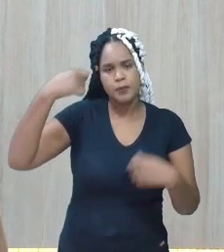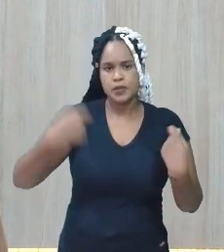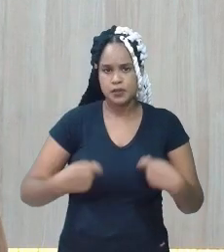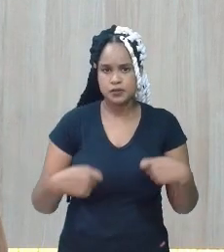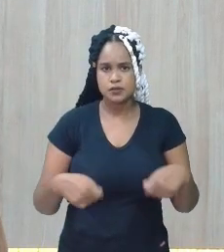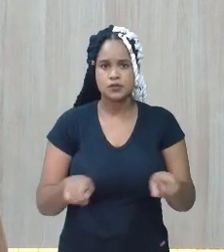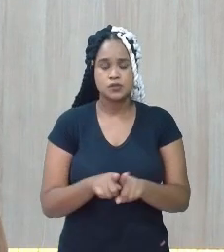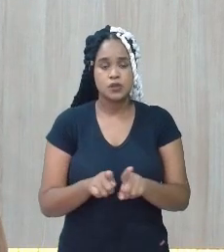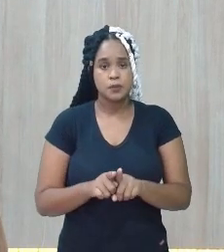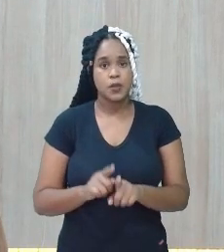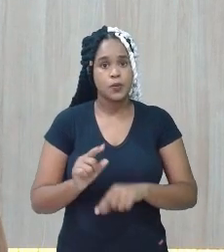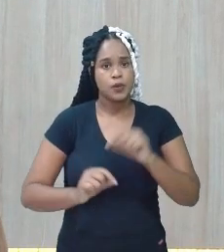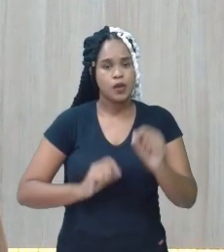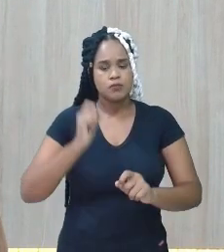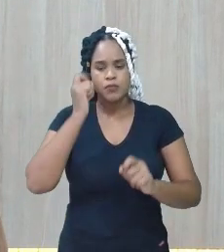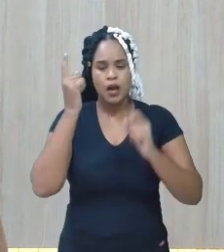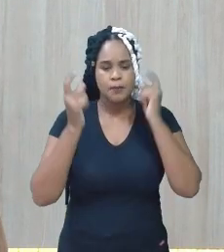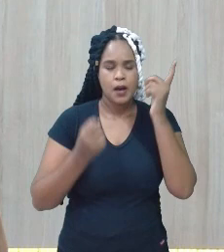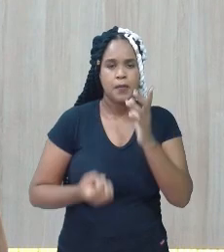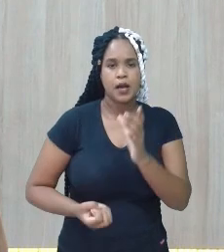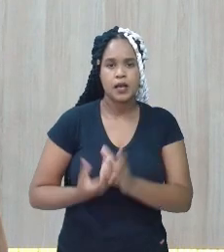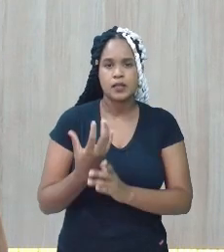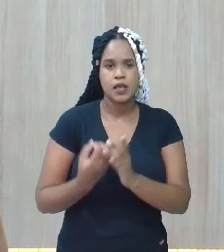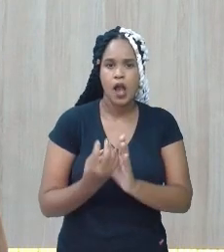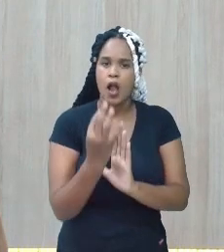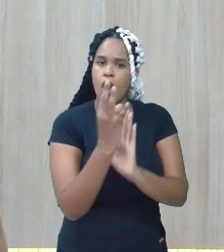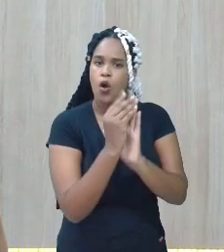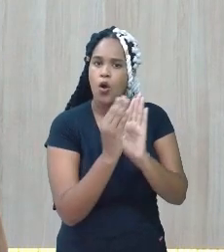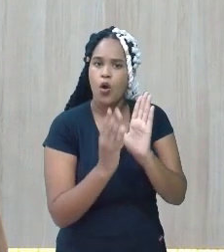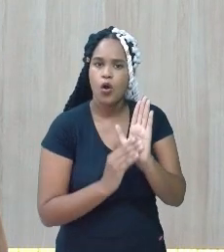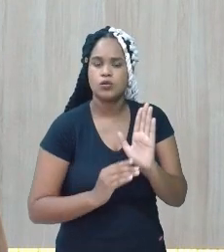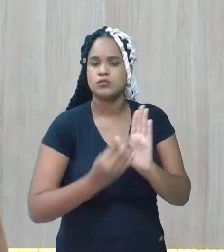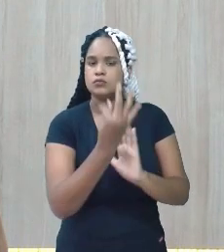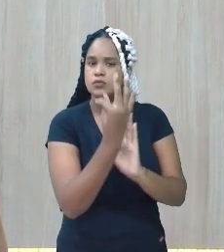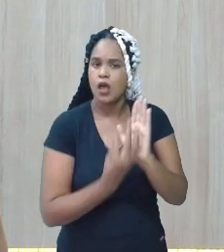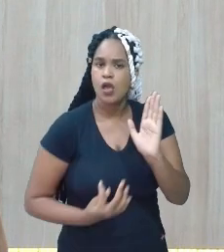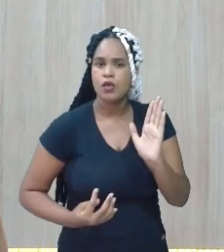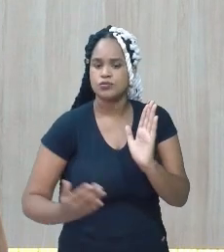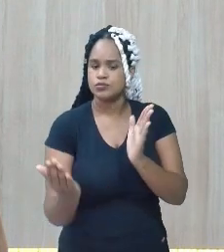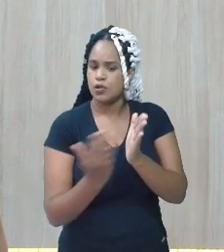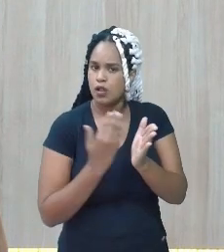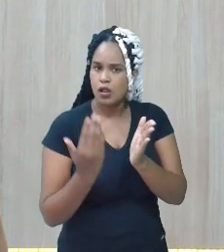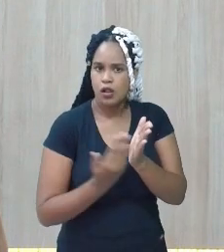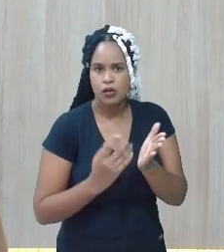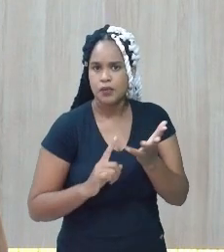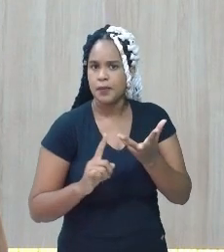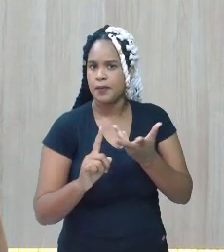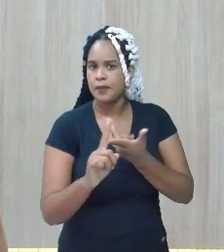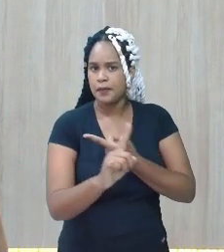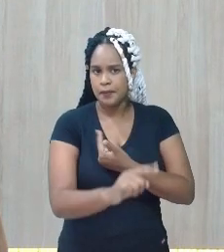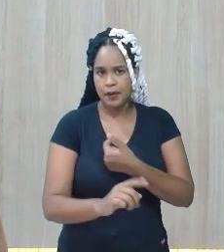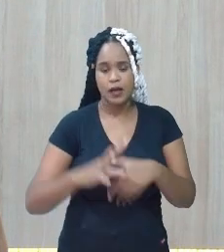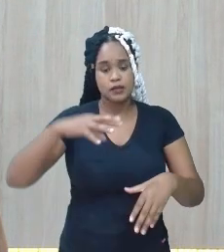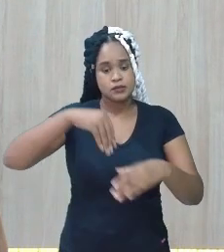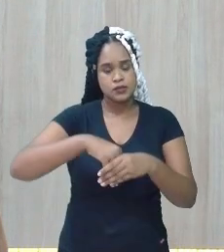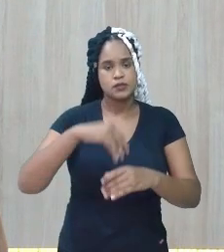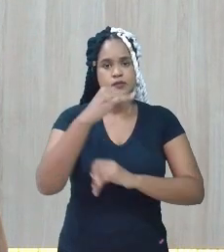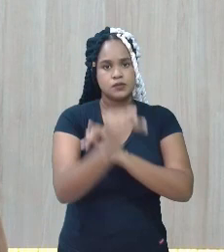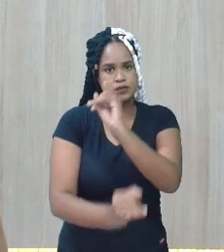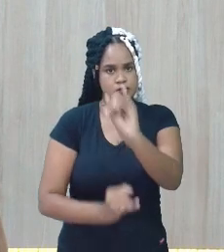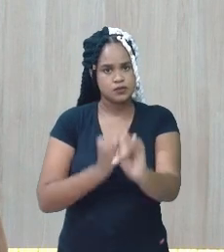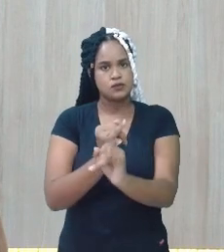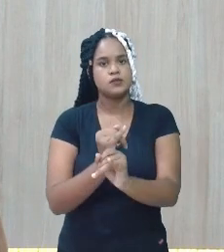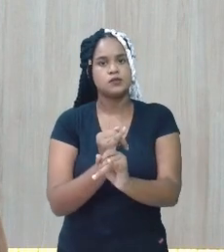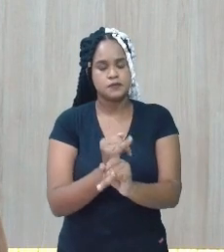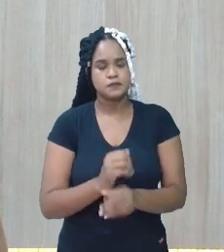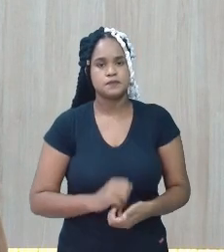sejam produtores de conteúdos, produtores de textos, de livros, naqueles ambientes digitais, não é?